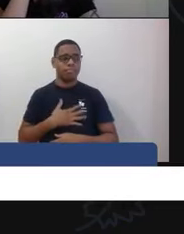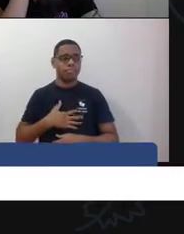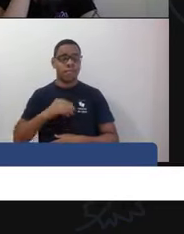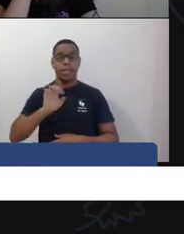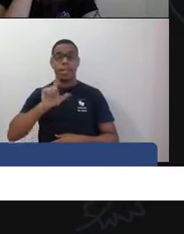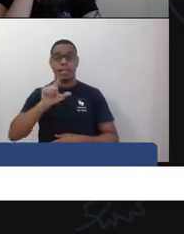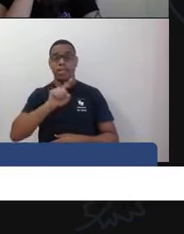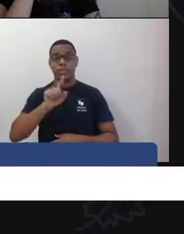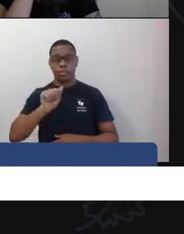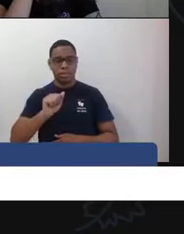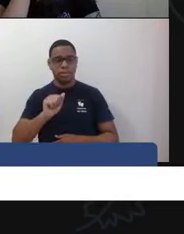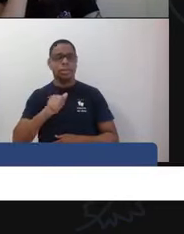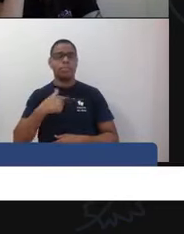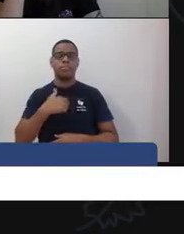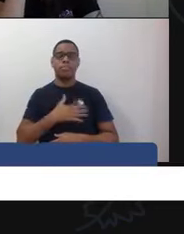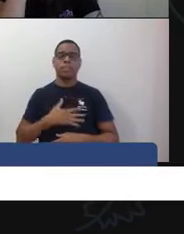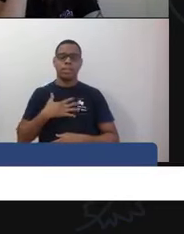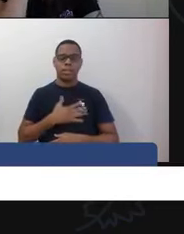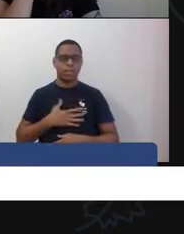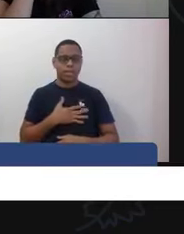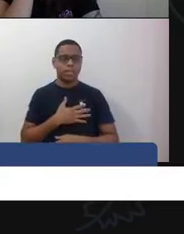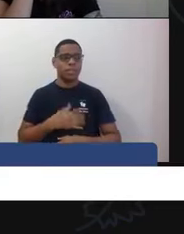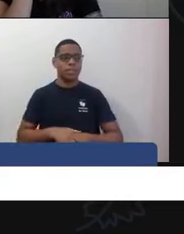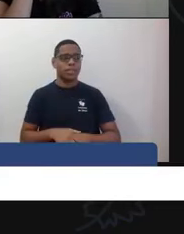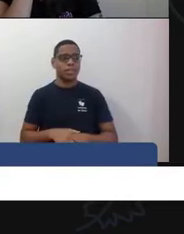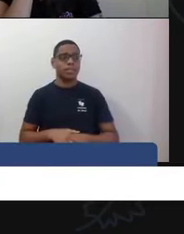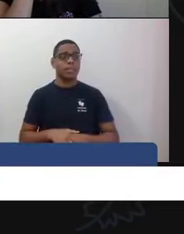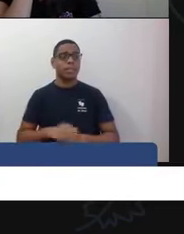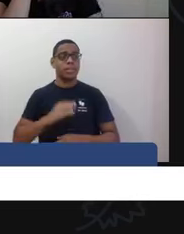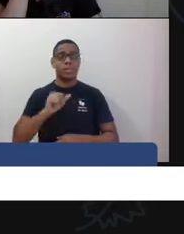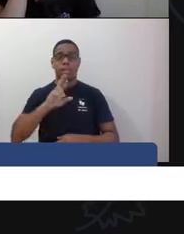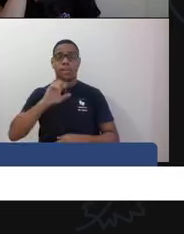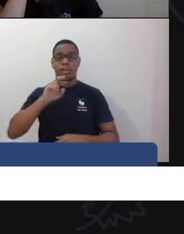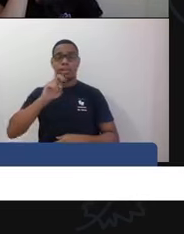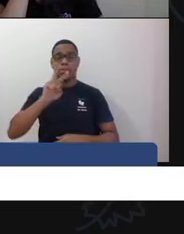Marileia Bueno, da Si Carvalho, sobe.